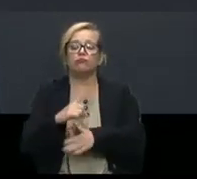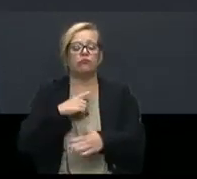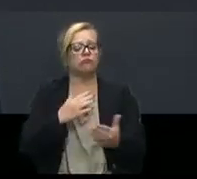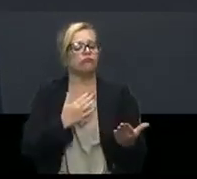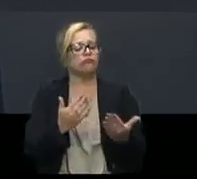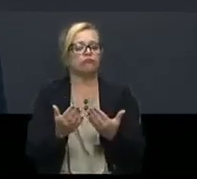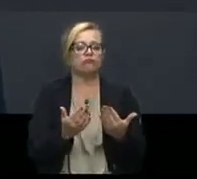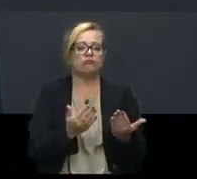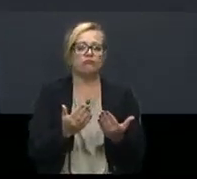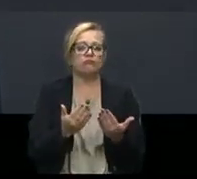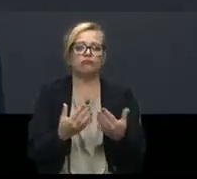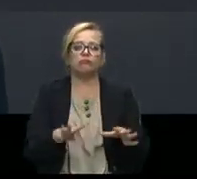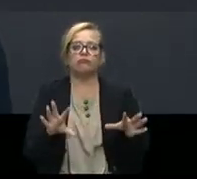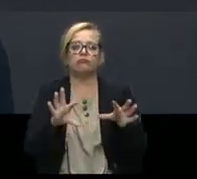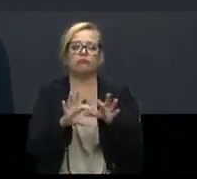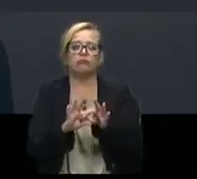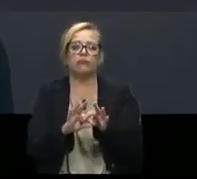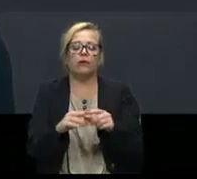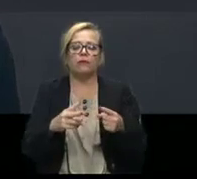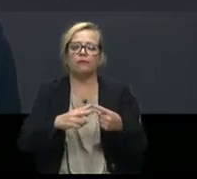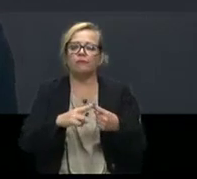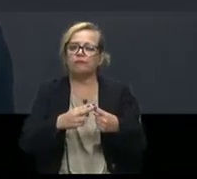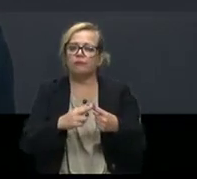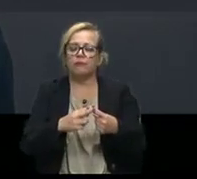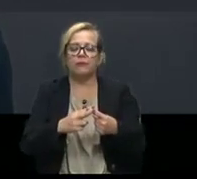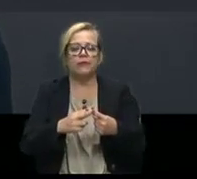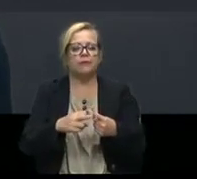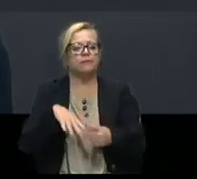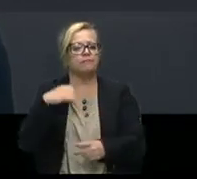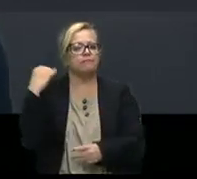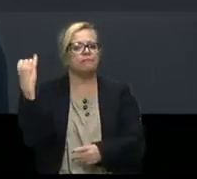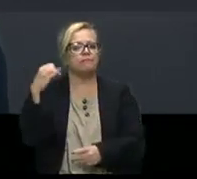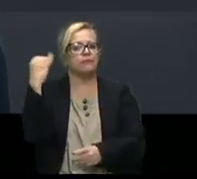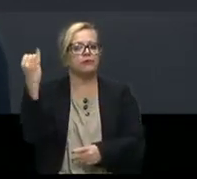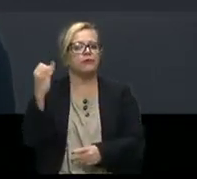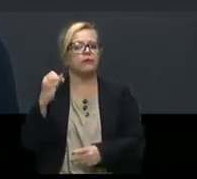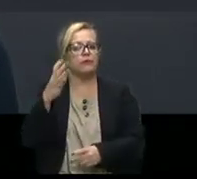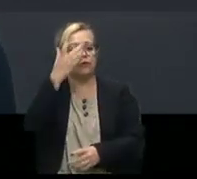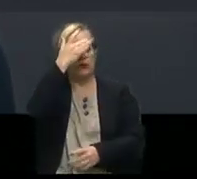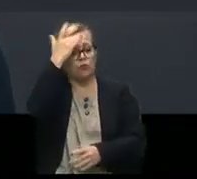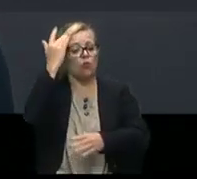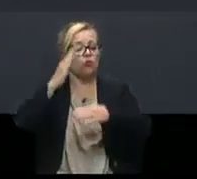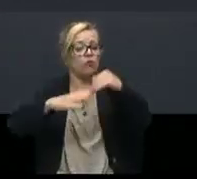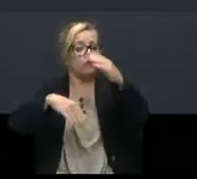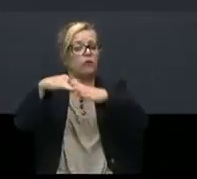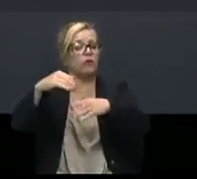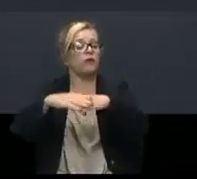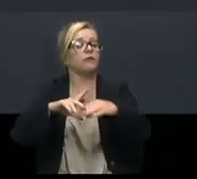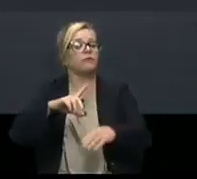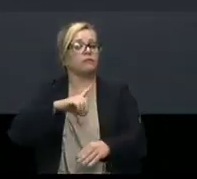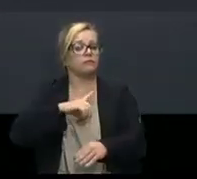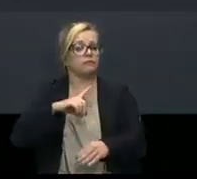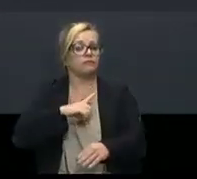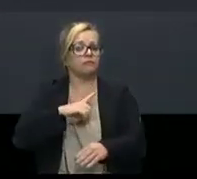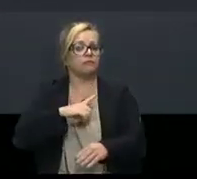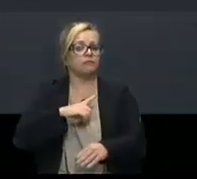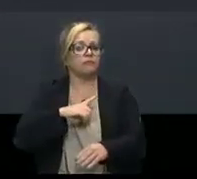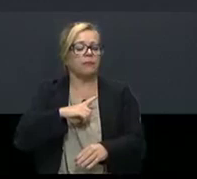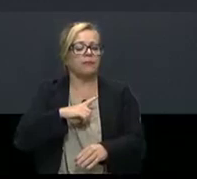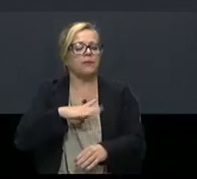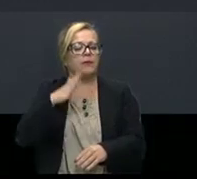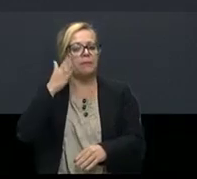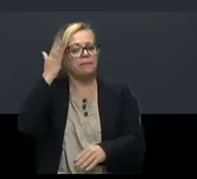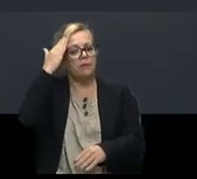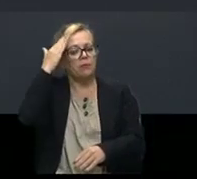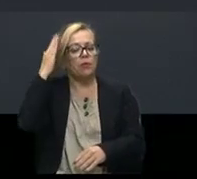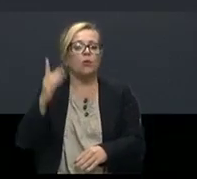de correlação é um dos instrumentos de medição mais poderosos que os economistas têm ao dispor. Pode-se estimar o crescimento